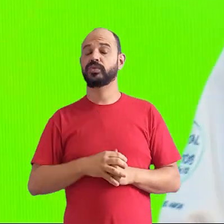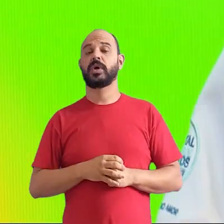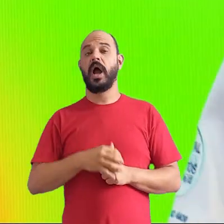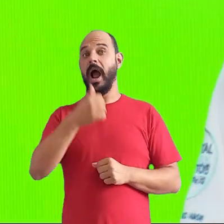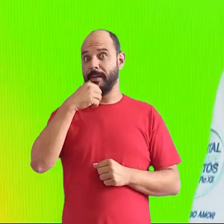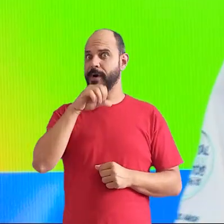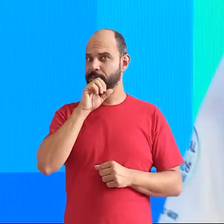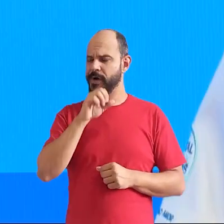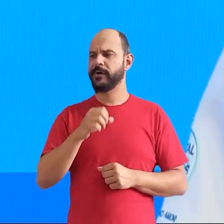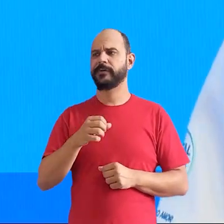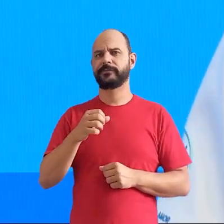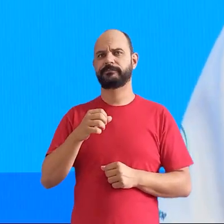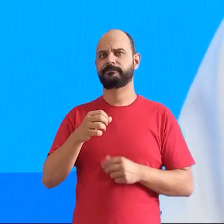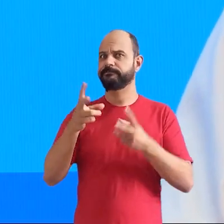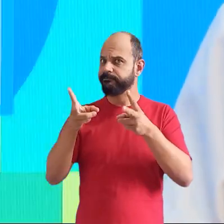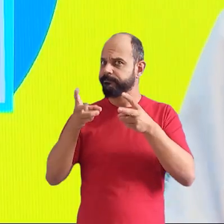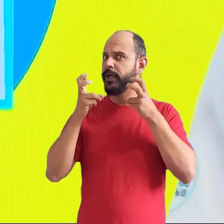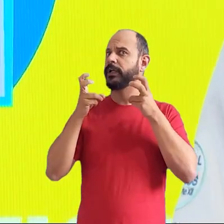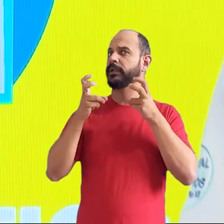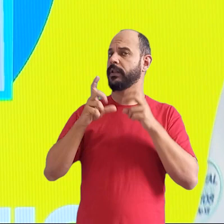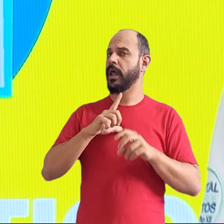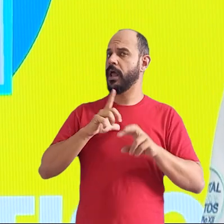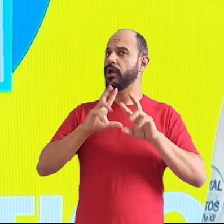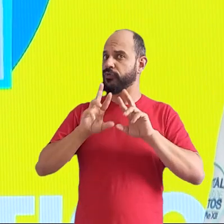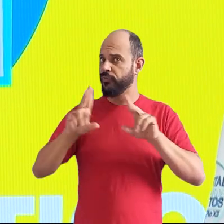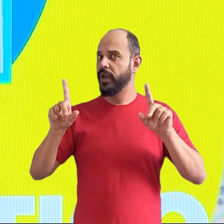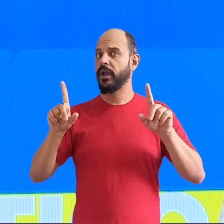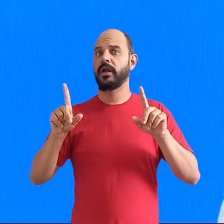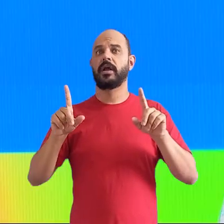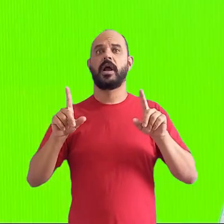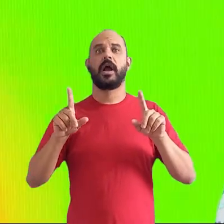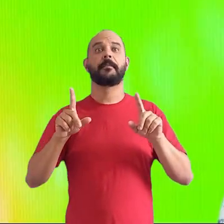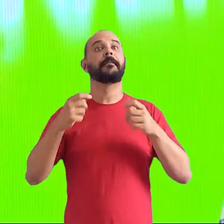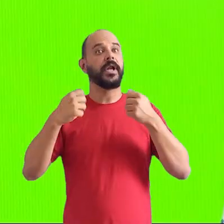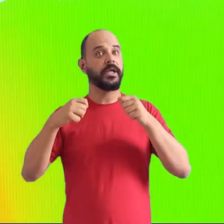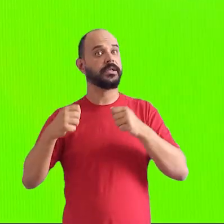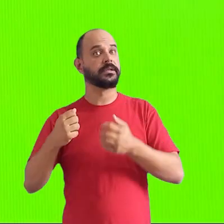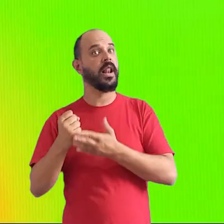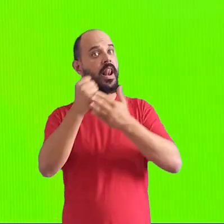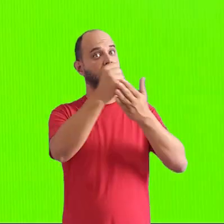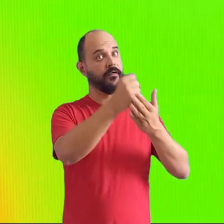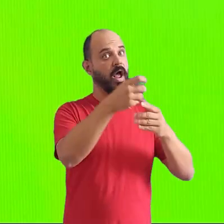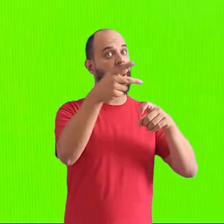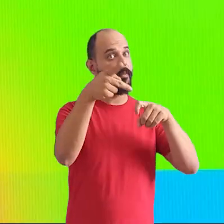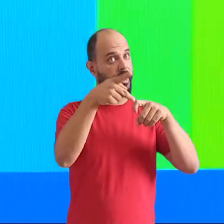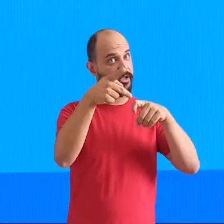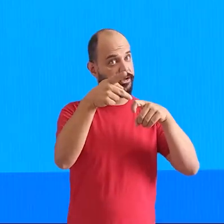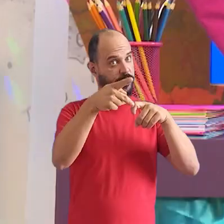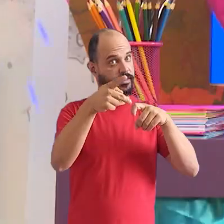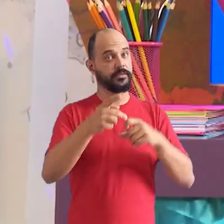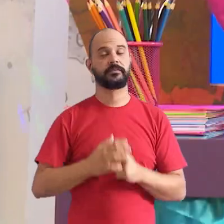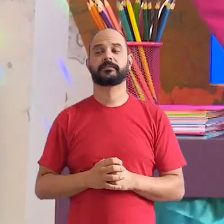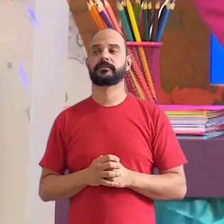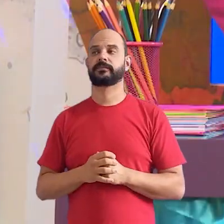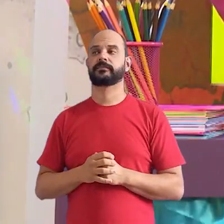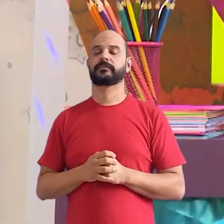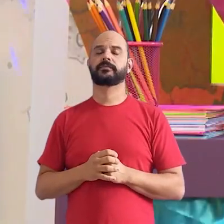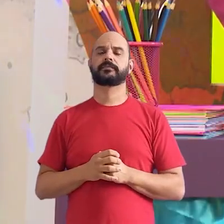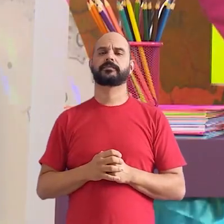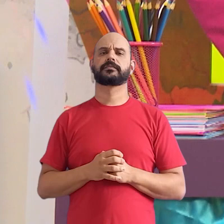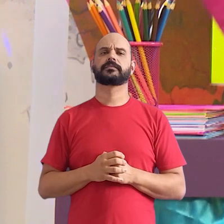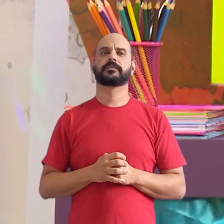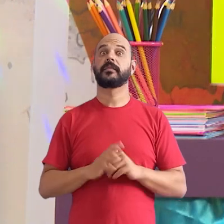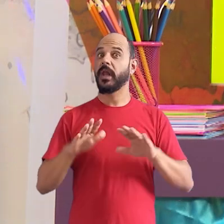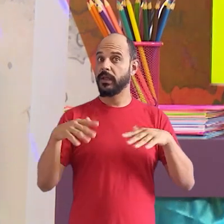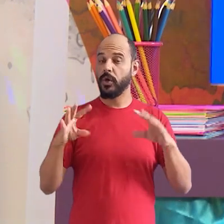A mamãe vai tentar ver se tem alguma coisa diferente. Se a mamãe também não perceber, ela tem que levar no pediatra. Doutor